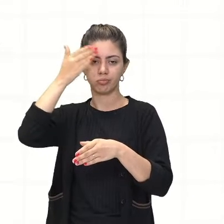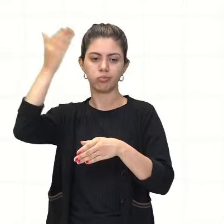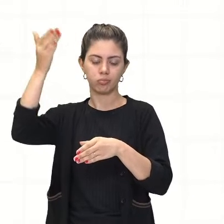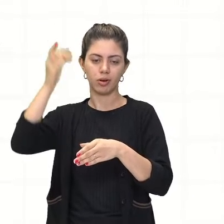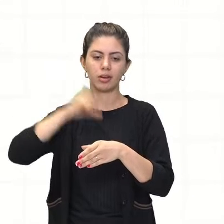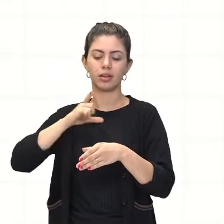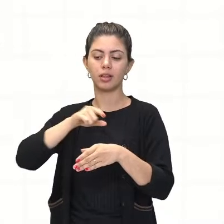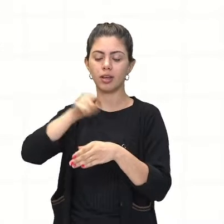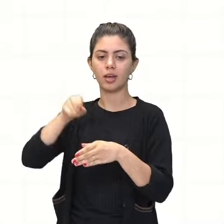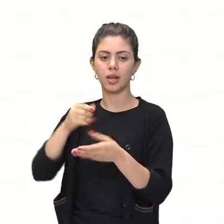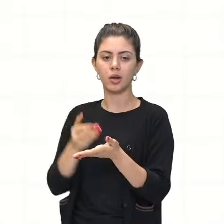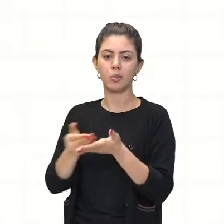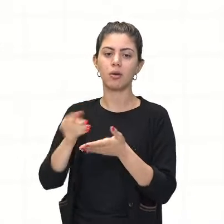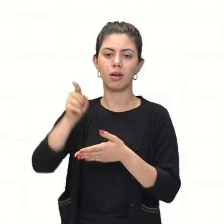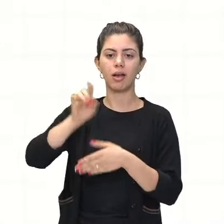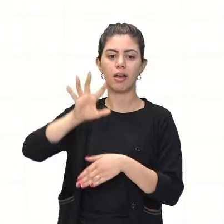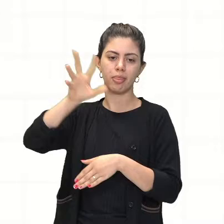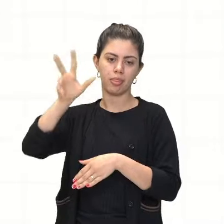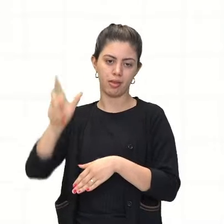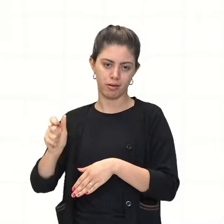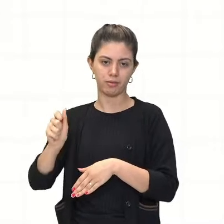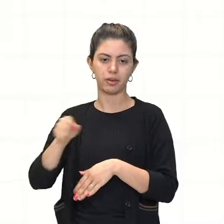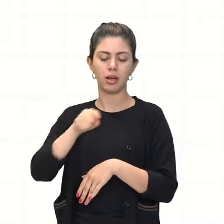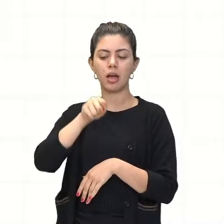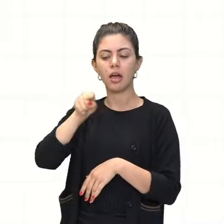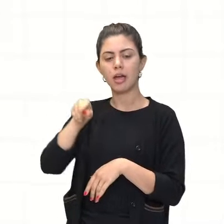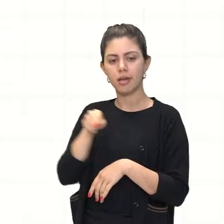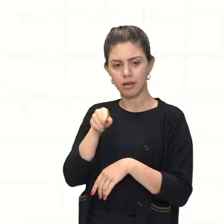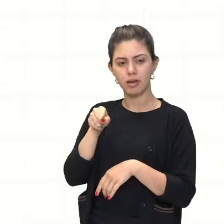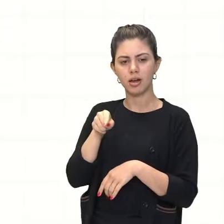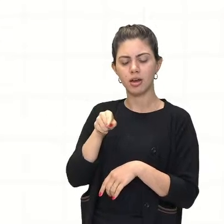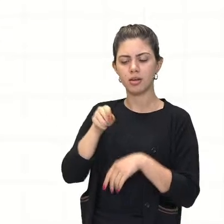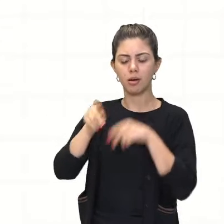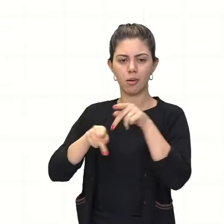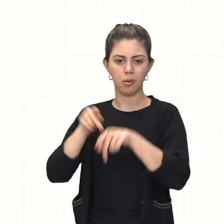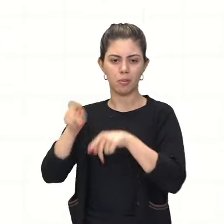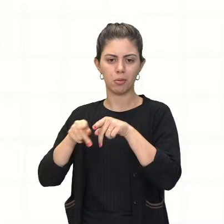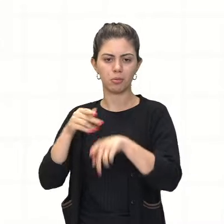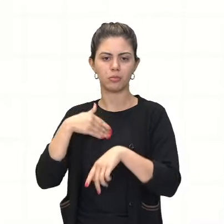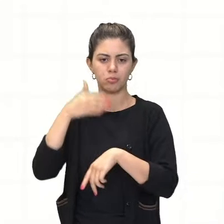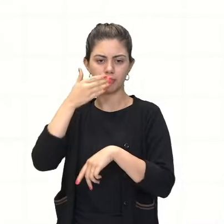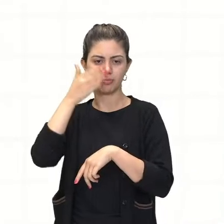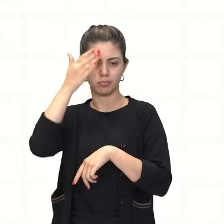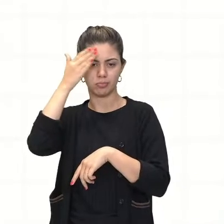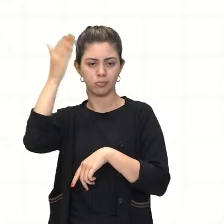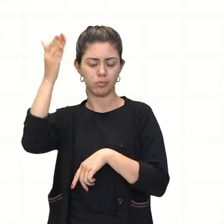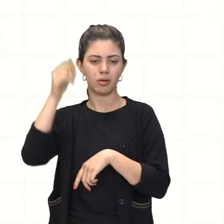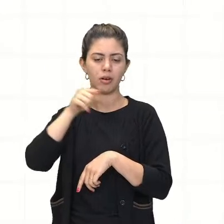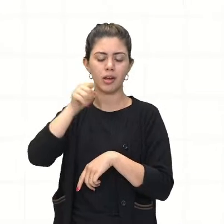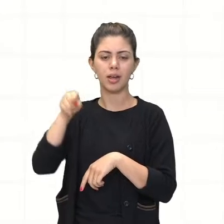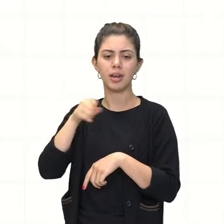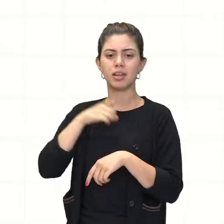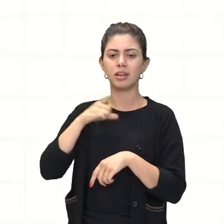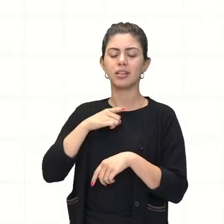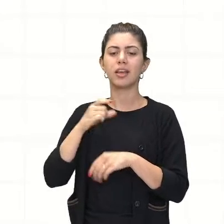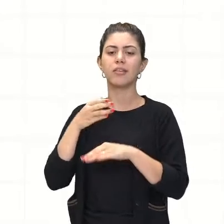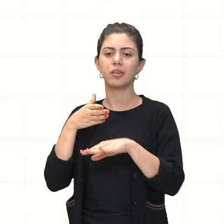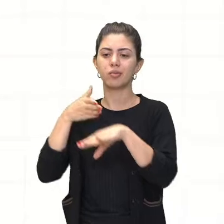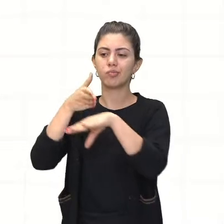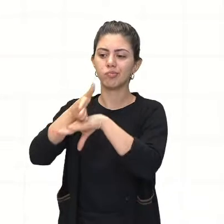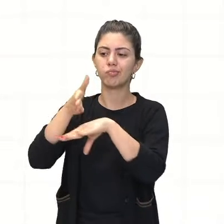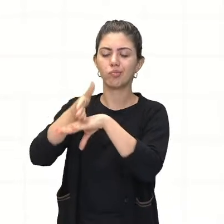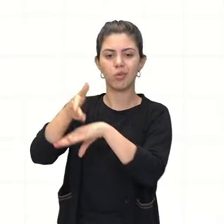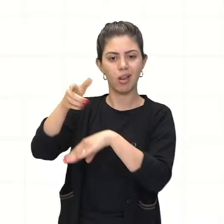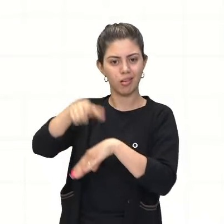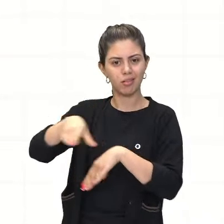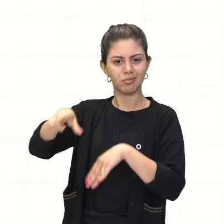da África. Esses mouros, esses povos islamizados, eles haviam ocupado a região da Península